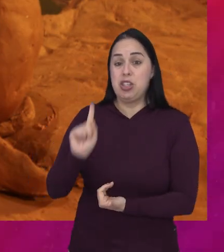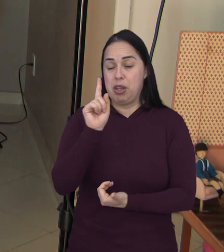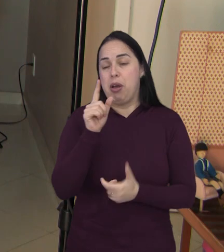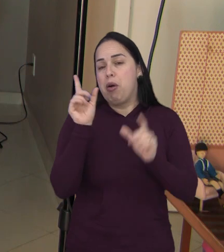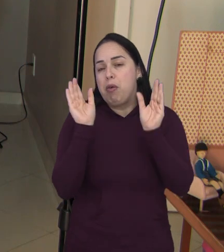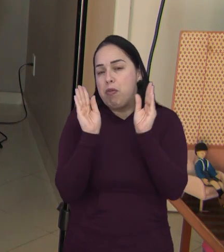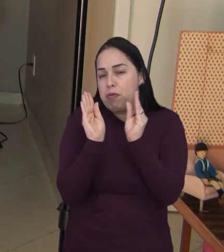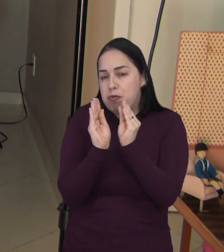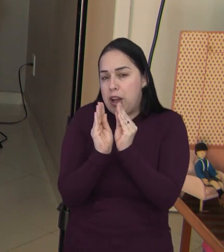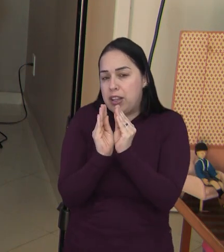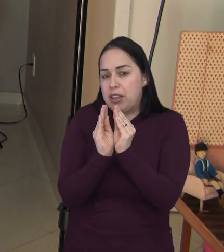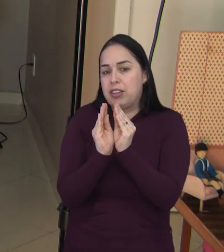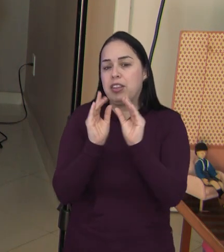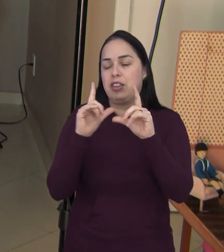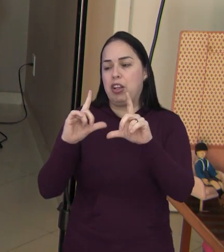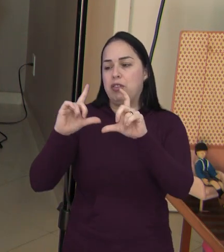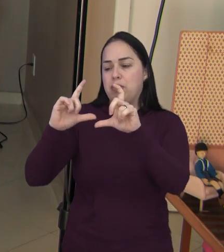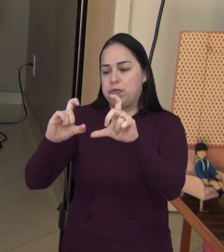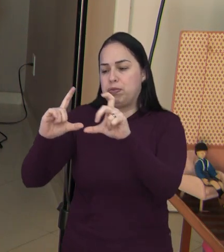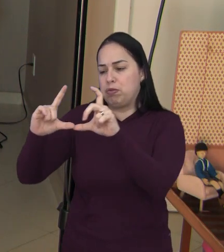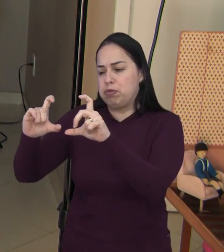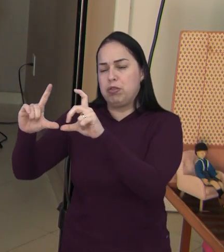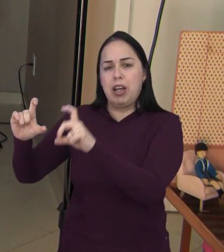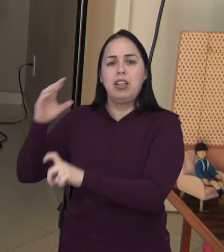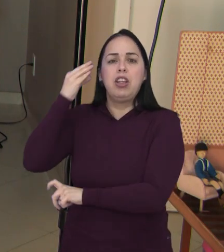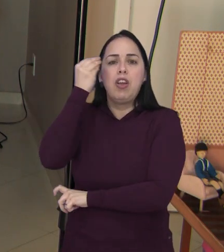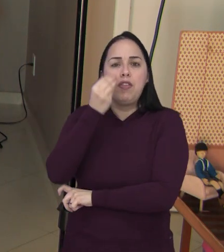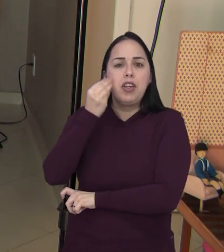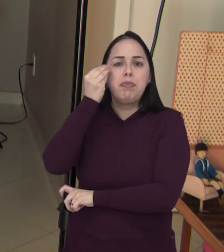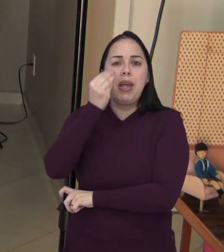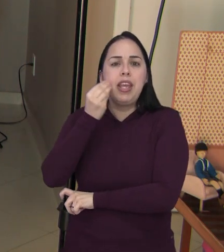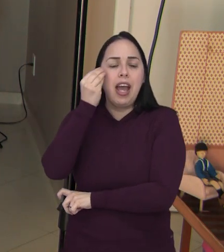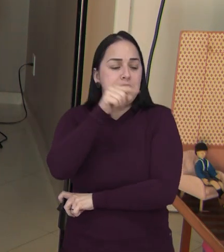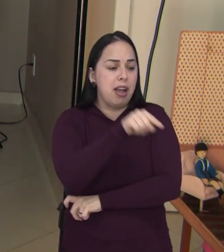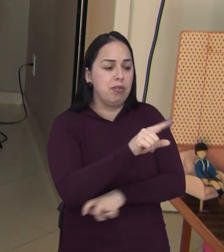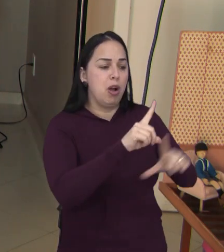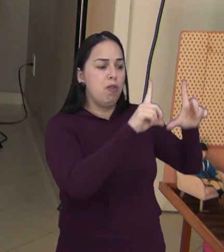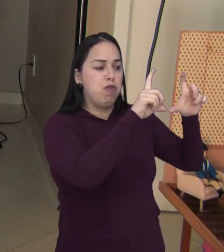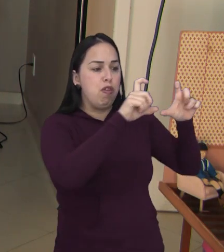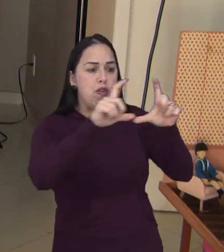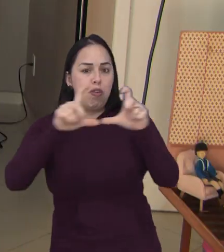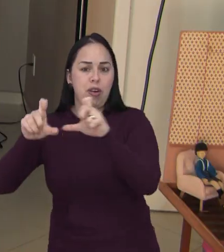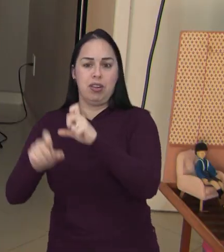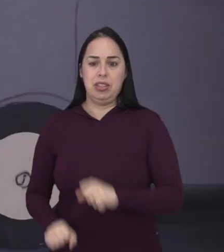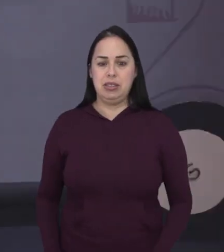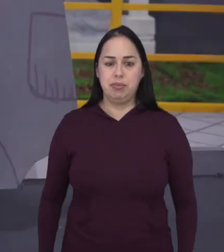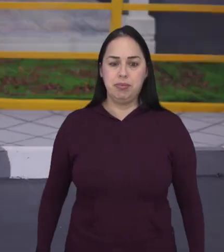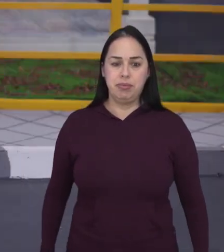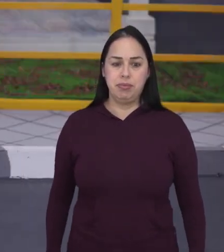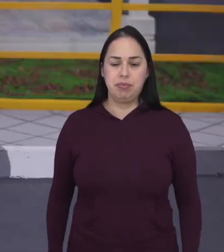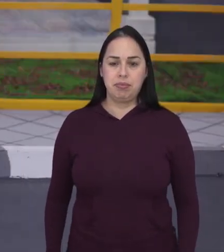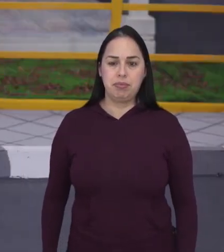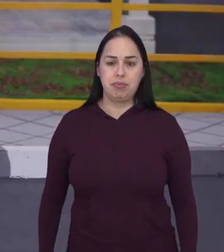foi colocando mais fotos conforme a gente foi ganhando mais experiência e conseguindo ter um controle maior dos bonecos.